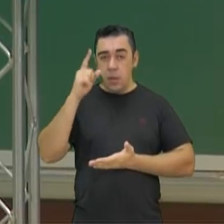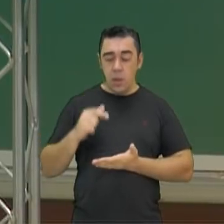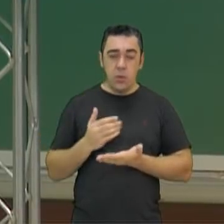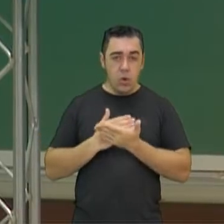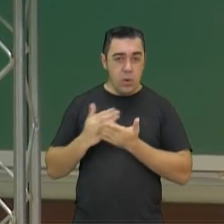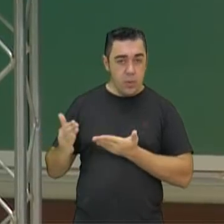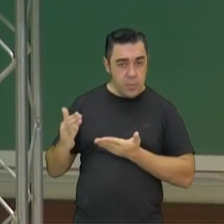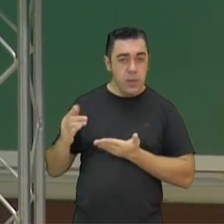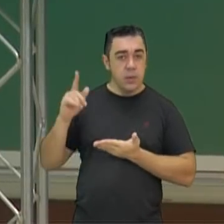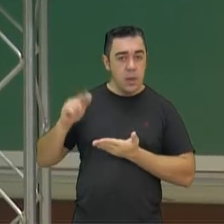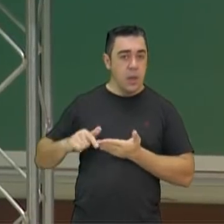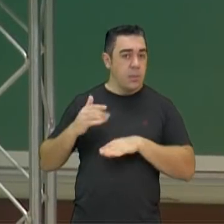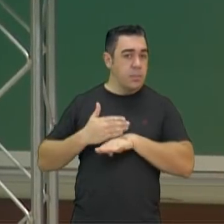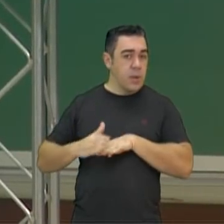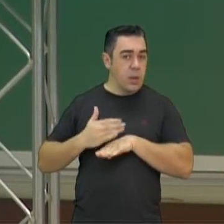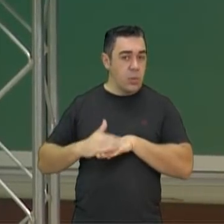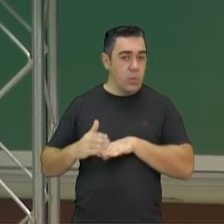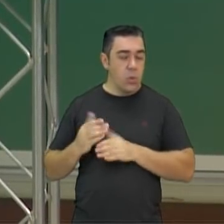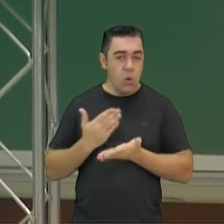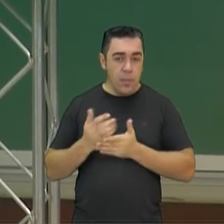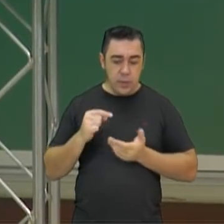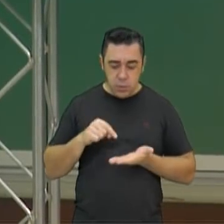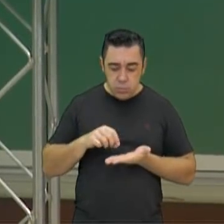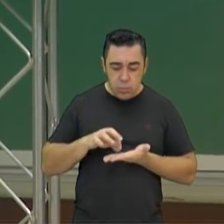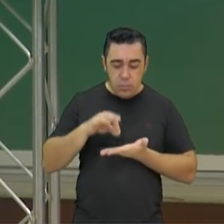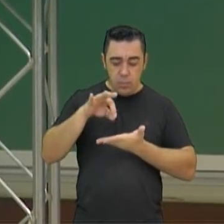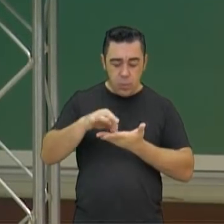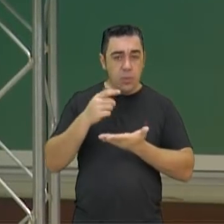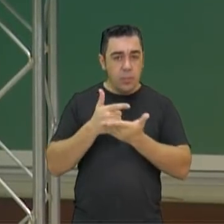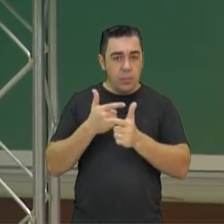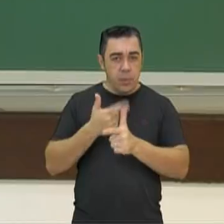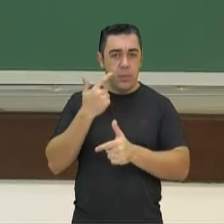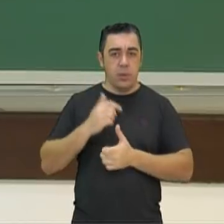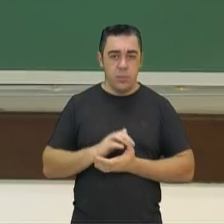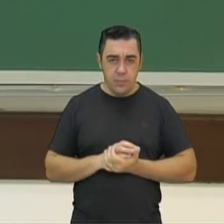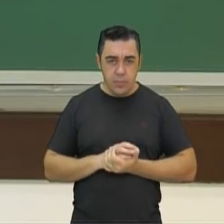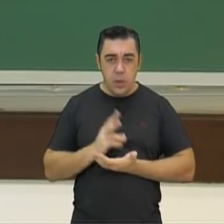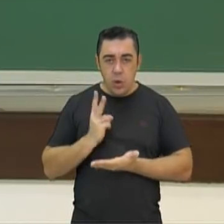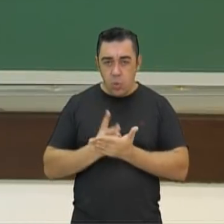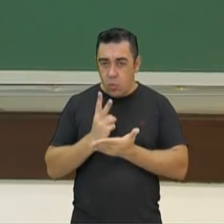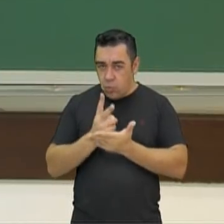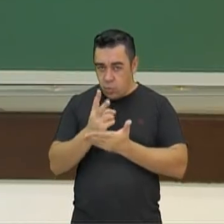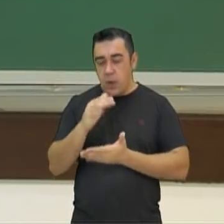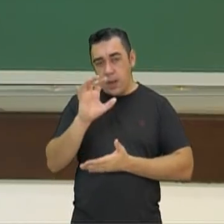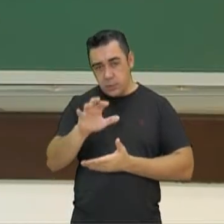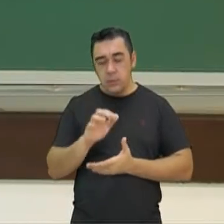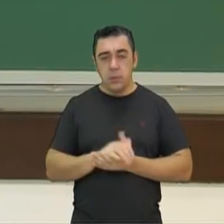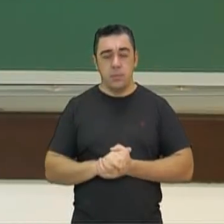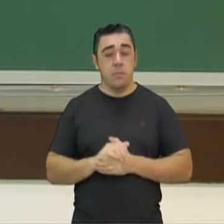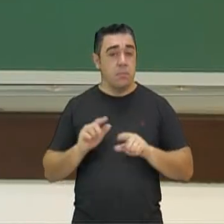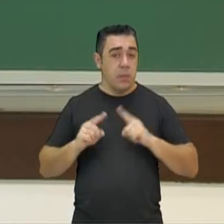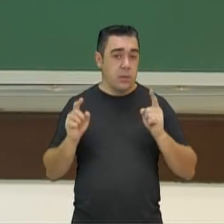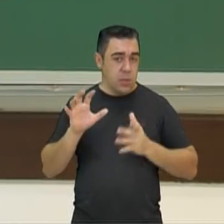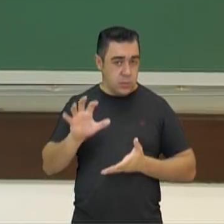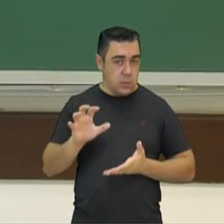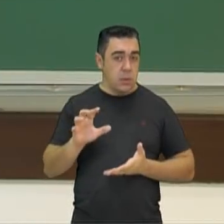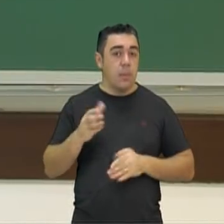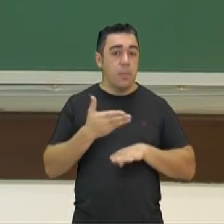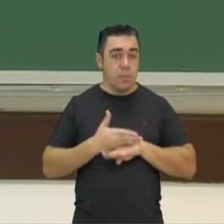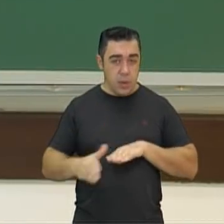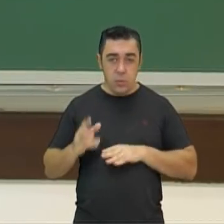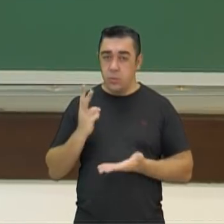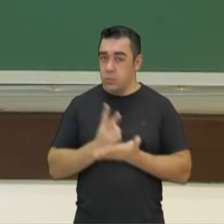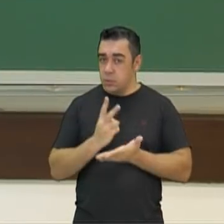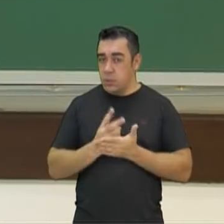brancas inicia o primeiro lance, né? Daí a continuidade de um de cada vez. Mas os brancos, as peças brancas